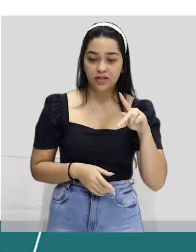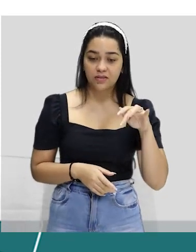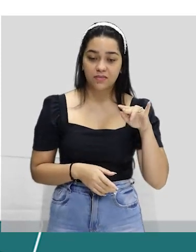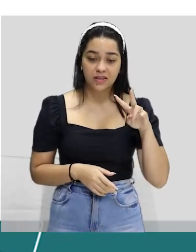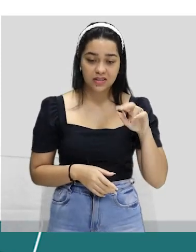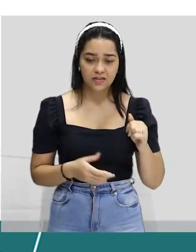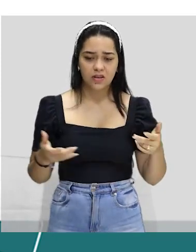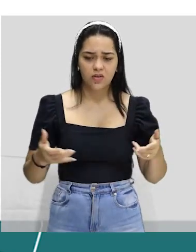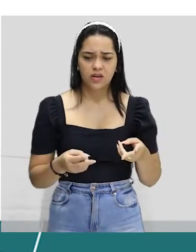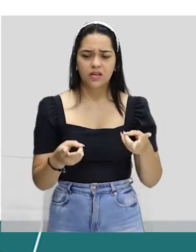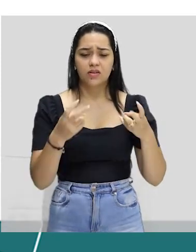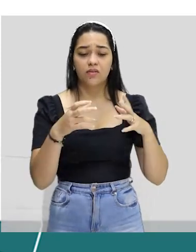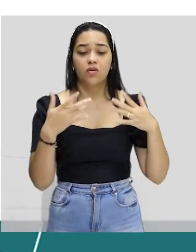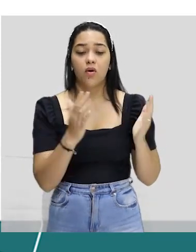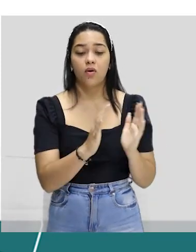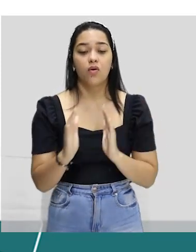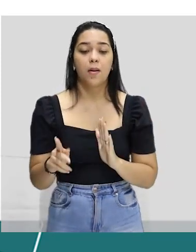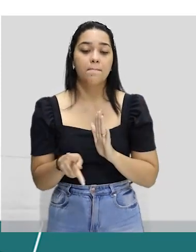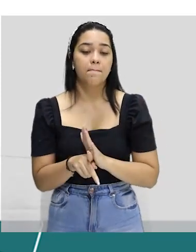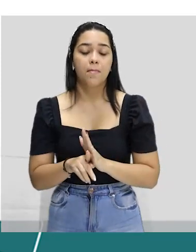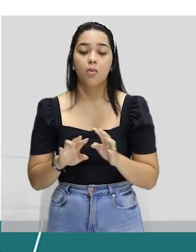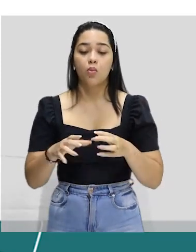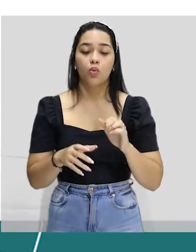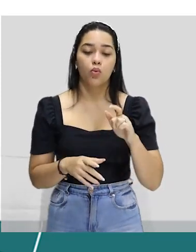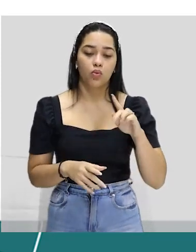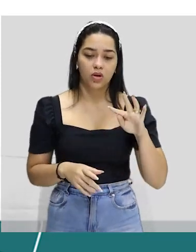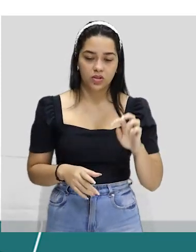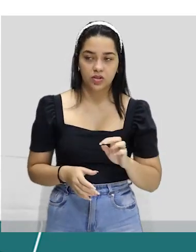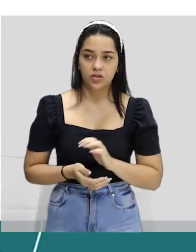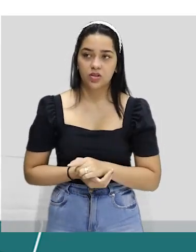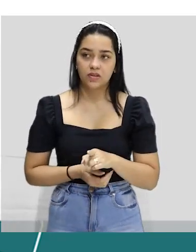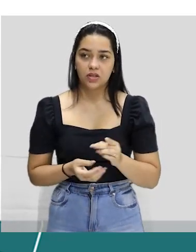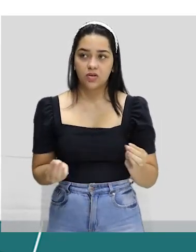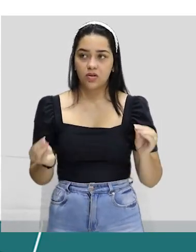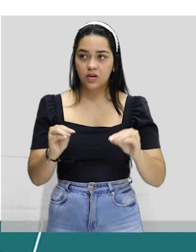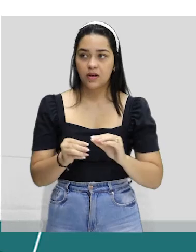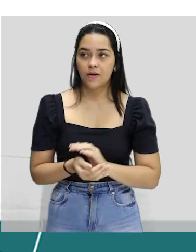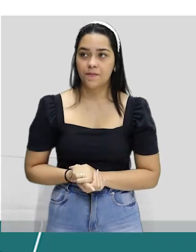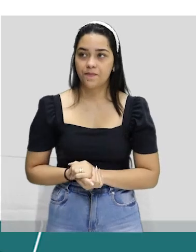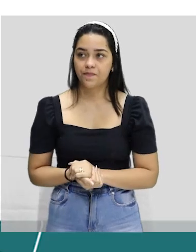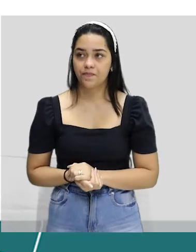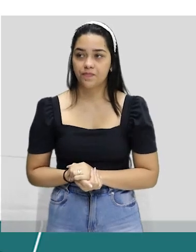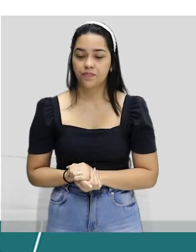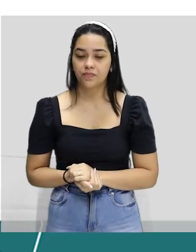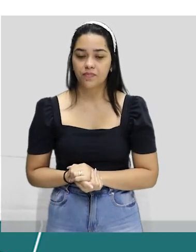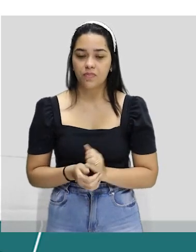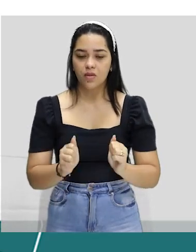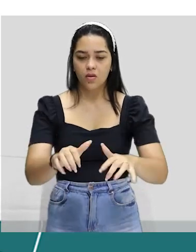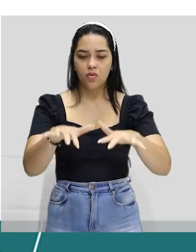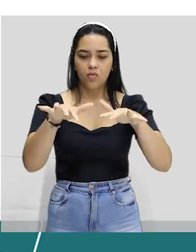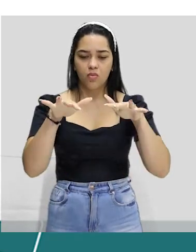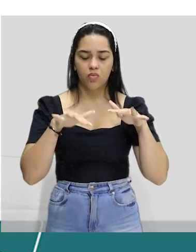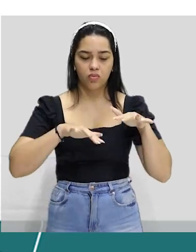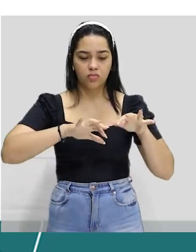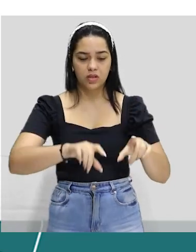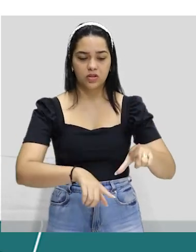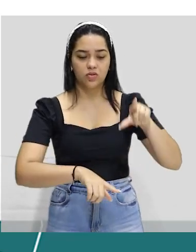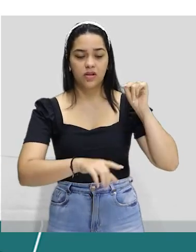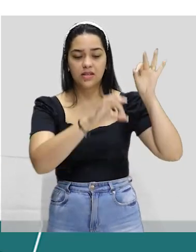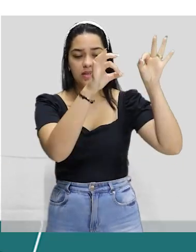e identifique a que classe de palavras pertence ao agente da passiva. Então, você vai botar assim, ó, os membros do júri deram a